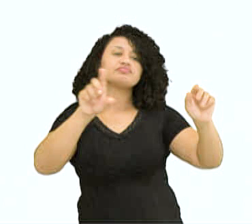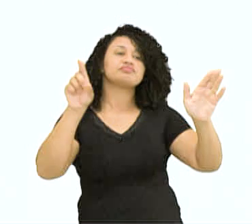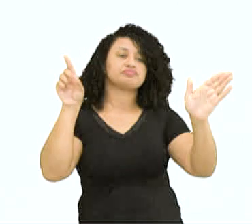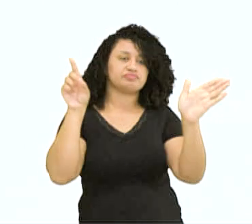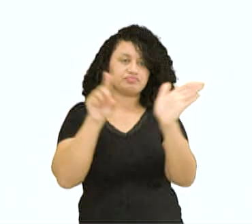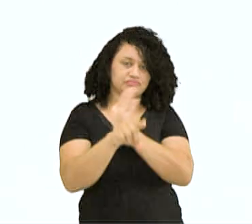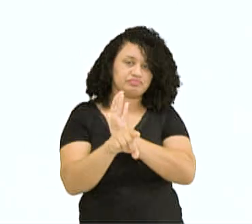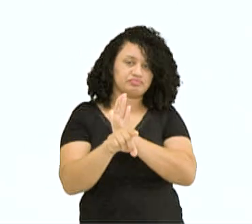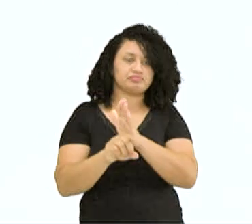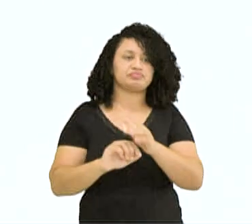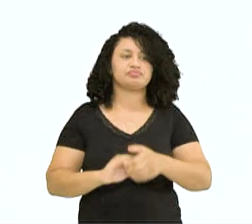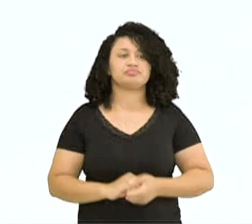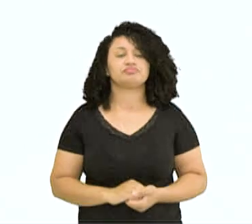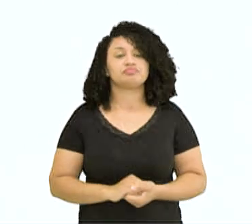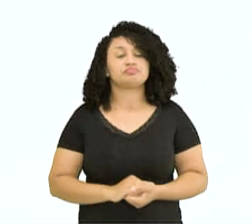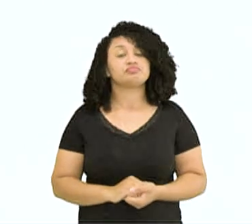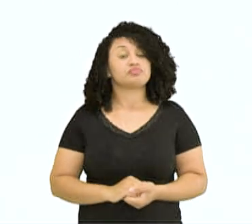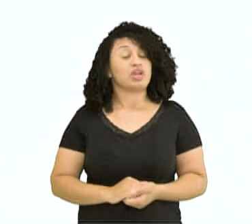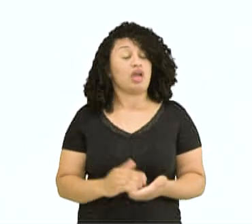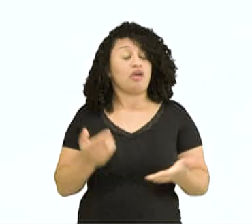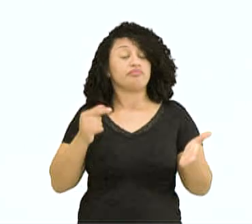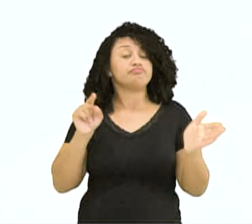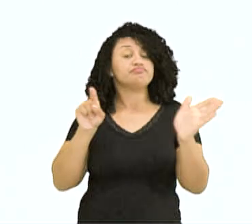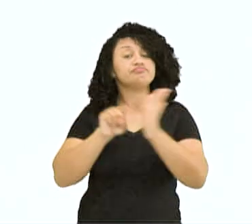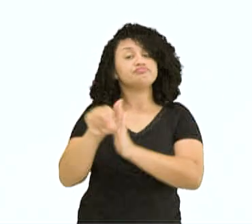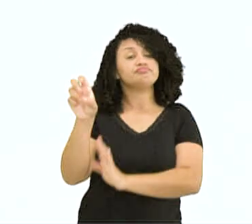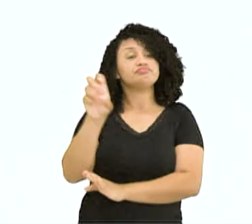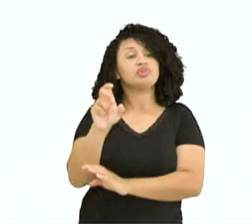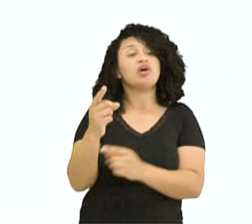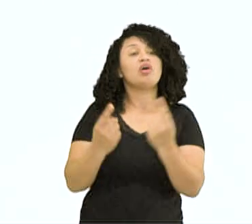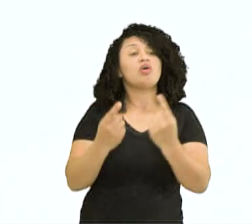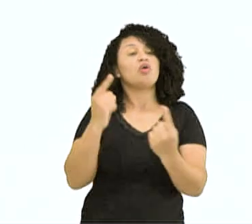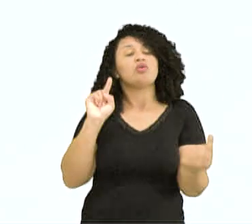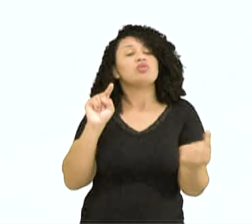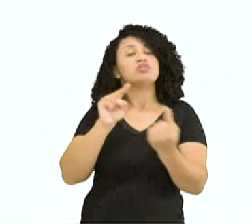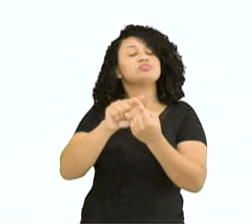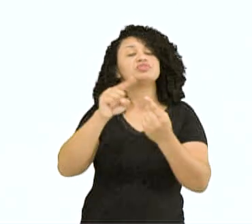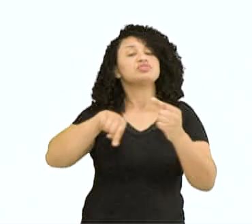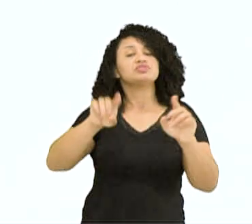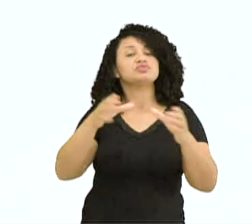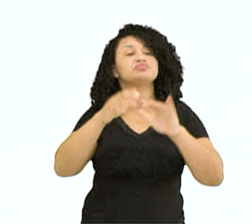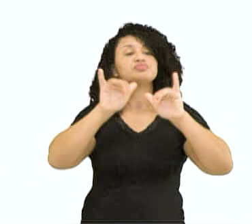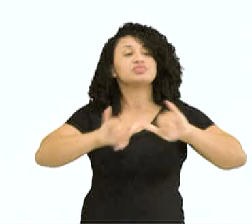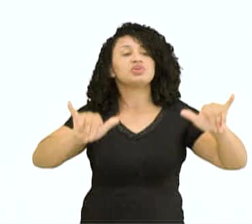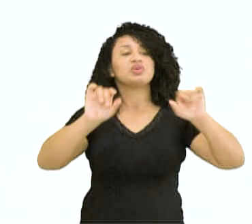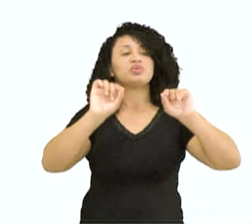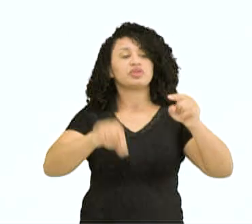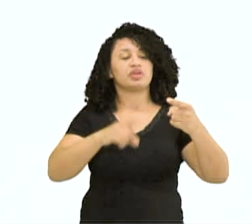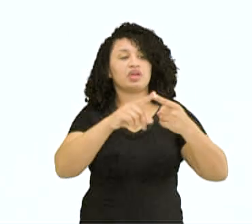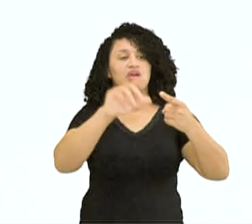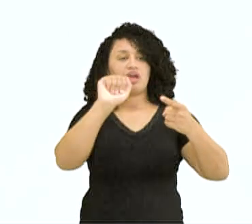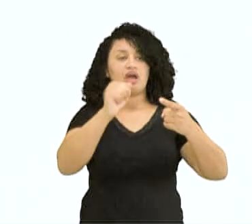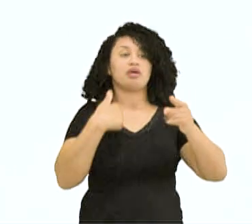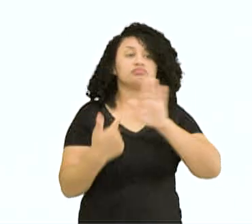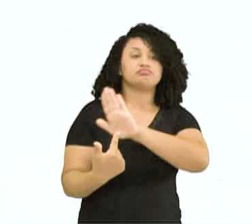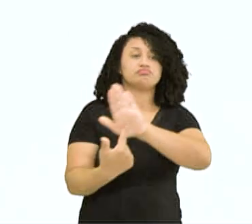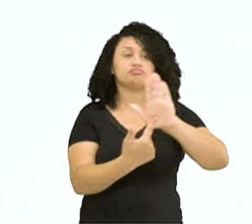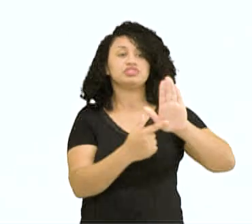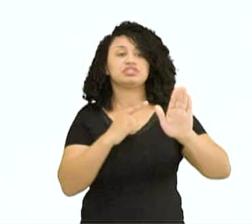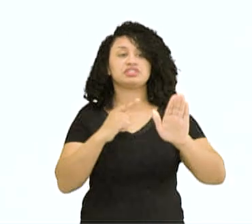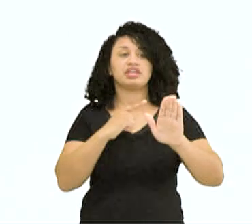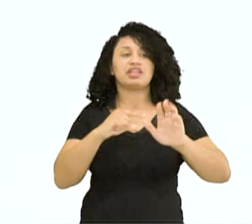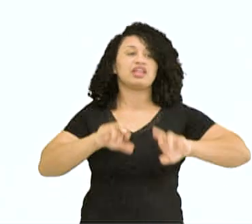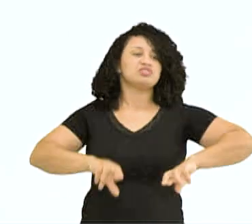for gender equality. E aí eu quero saber qual é o objetivo dessa campanha. Letra A. Mostrar que